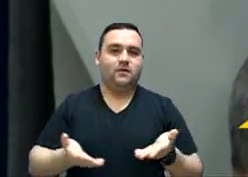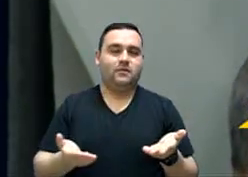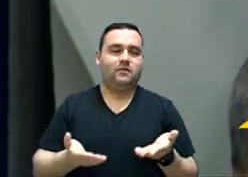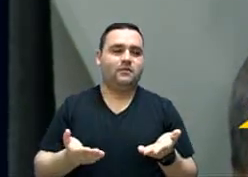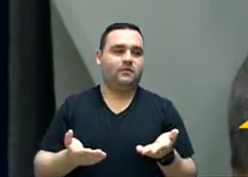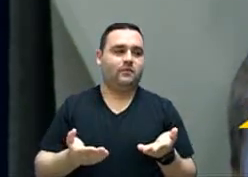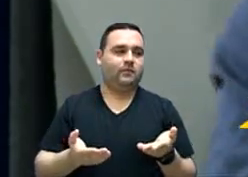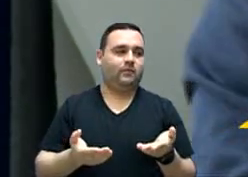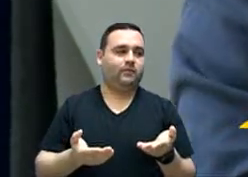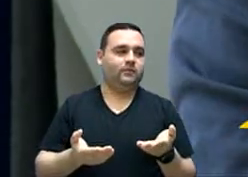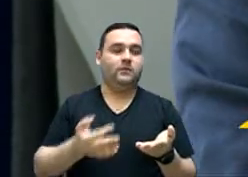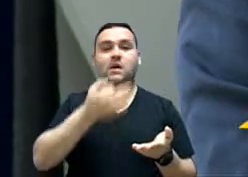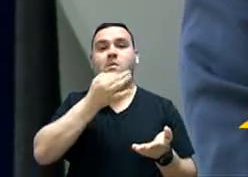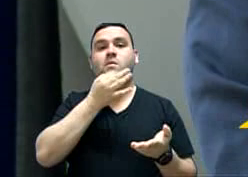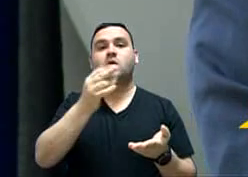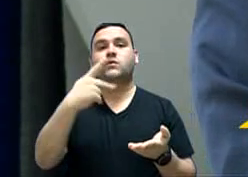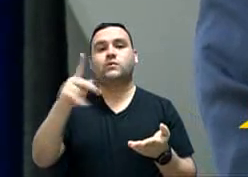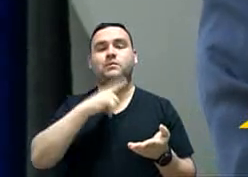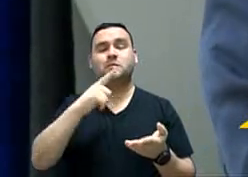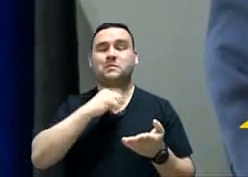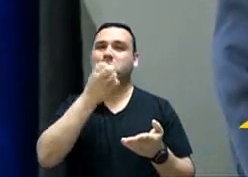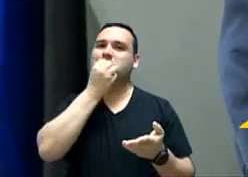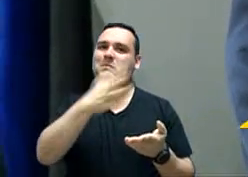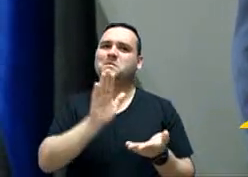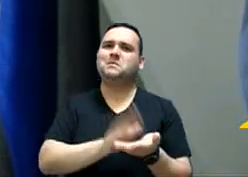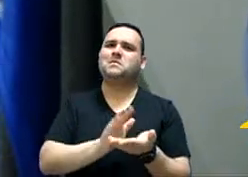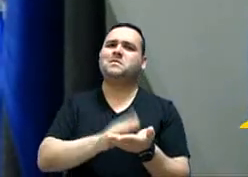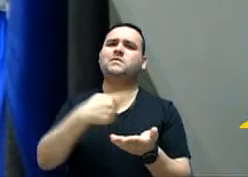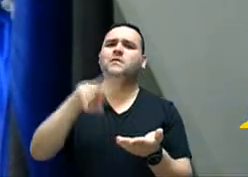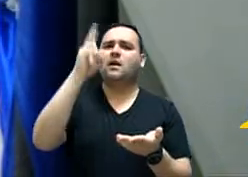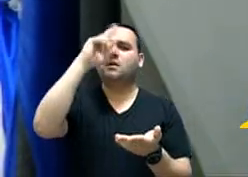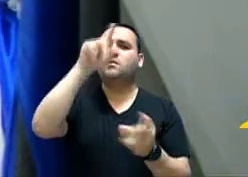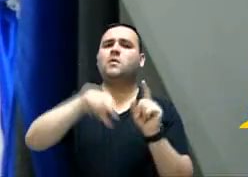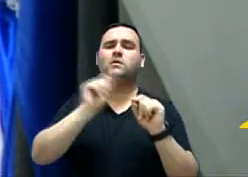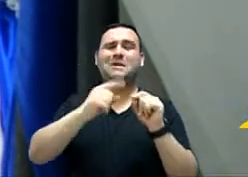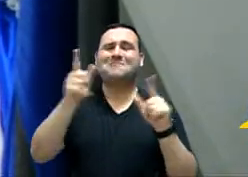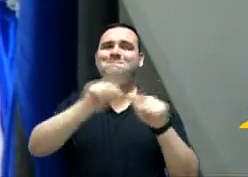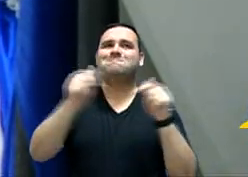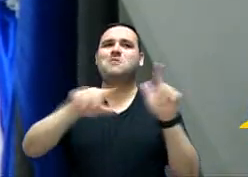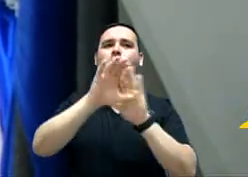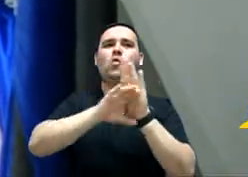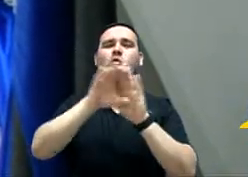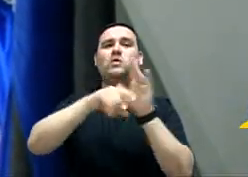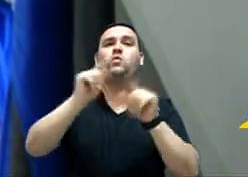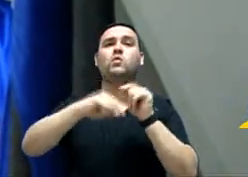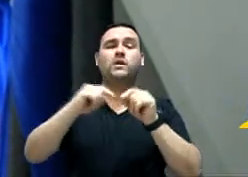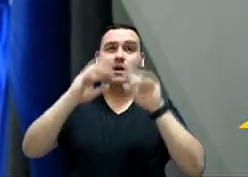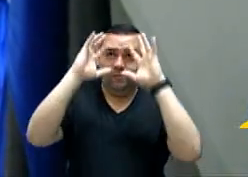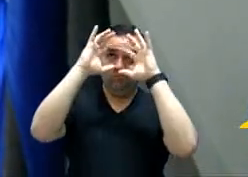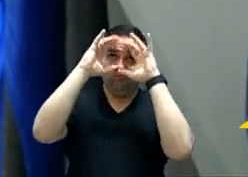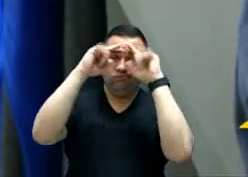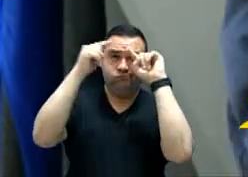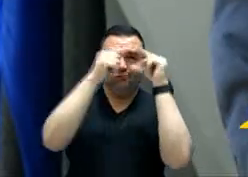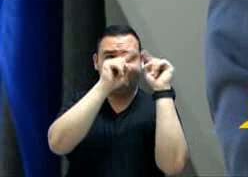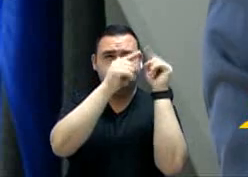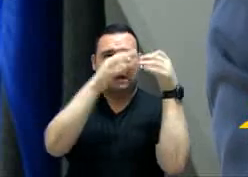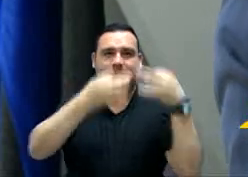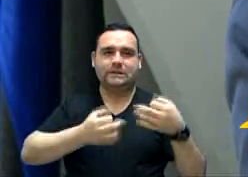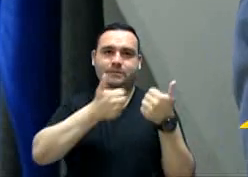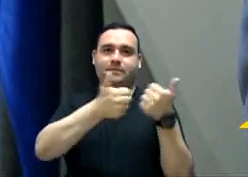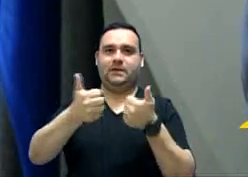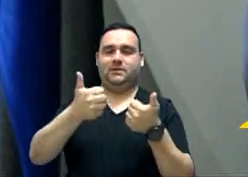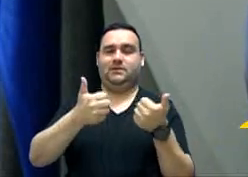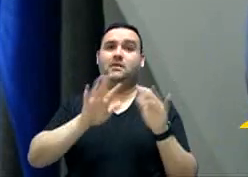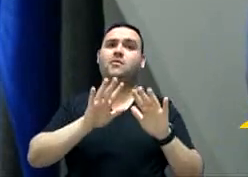pela propositura de Vossa Excelência, lembrar o conceito amplo que é saúde mental, como tão bem colocou também